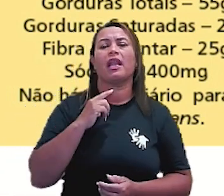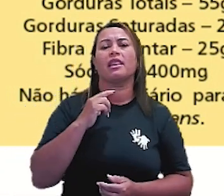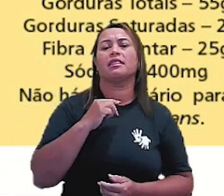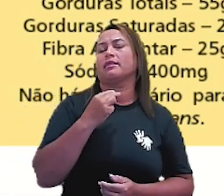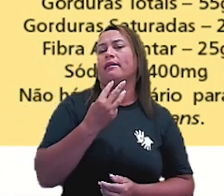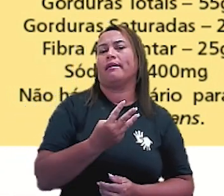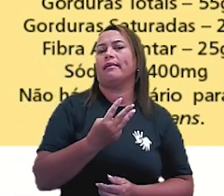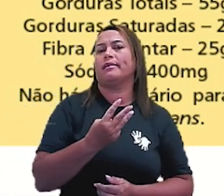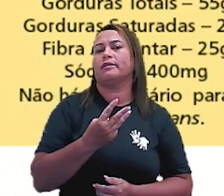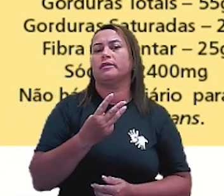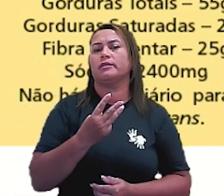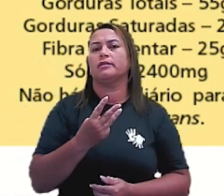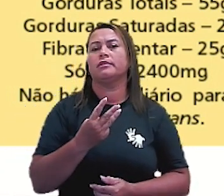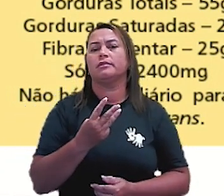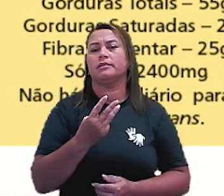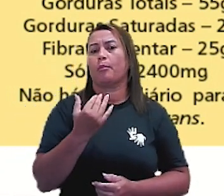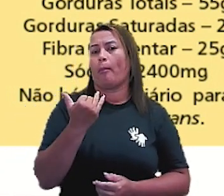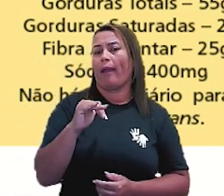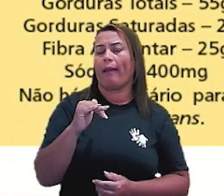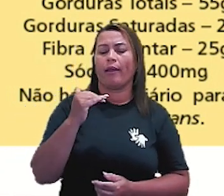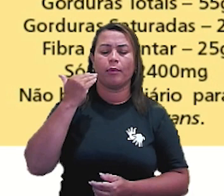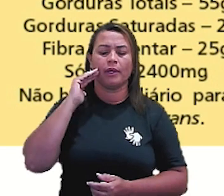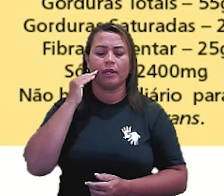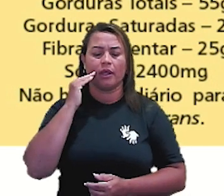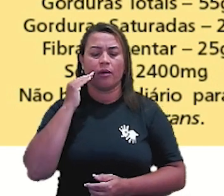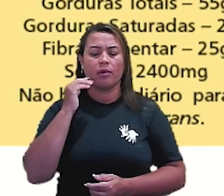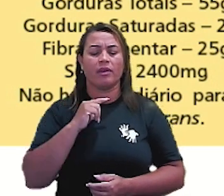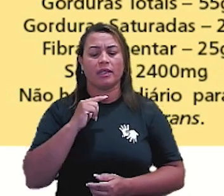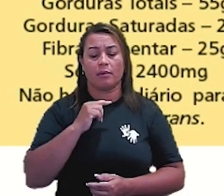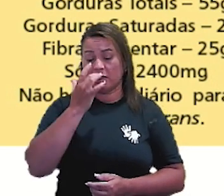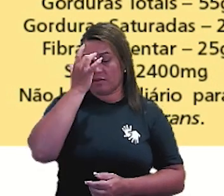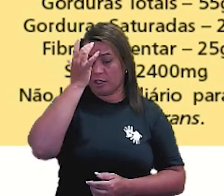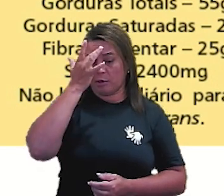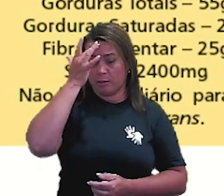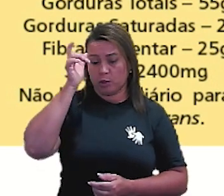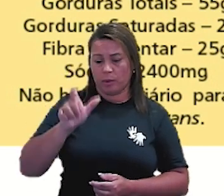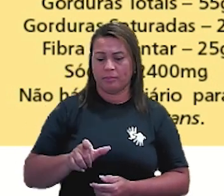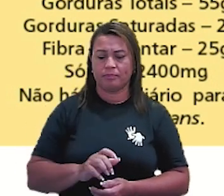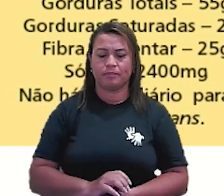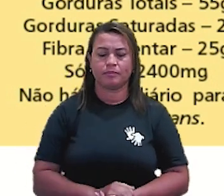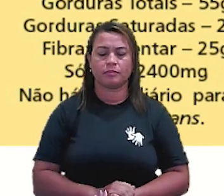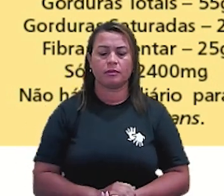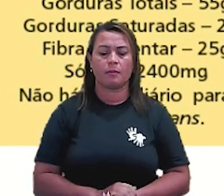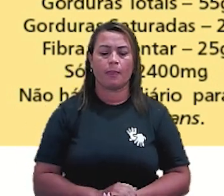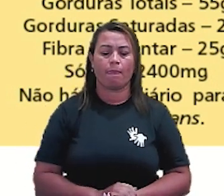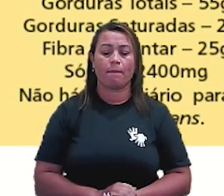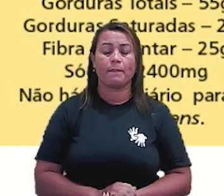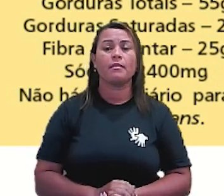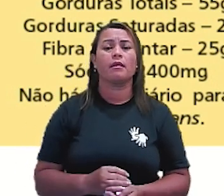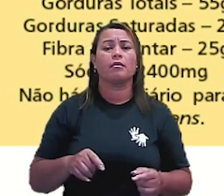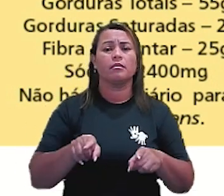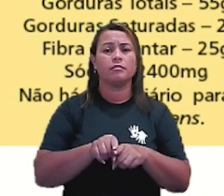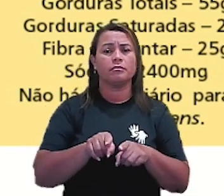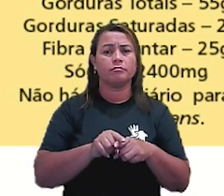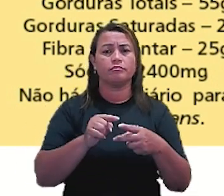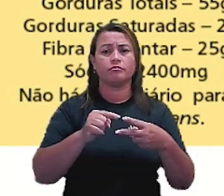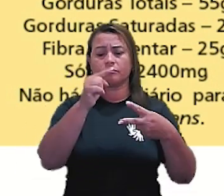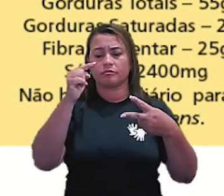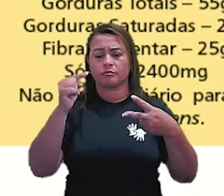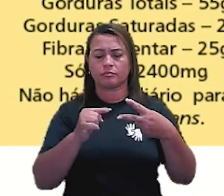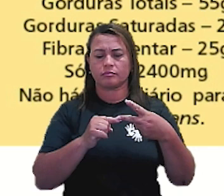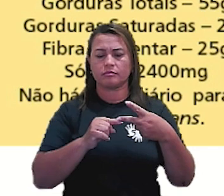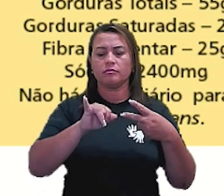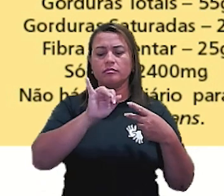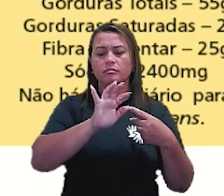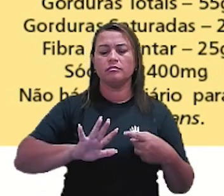meios, um exemplo, certo? Então, facilita mais o consumidor, certo? E aí também, né, consequentemente, abaixo,